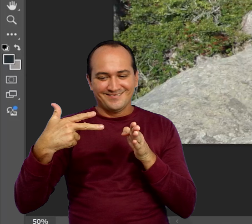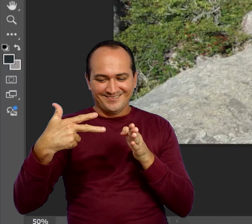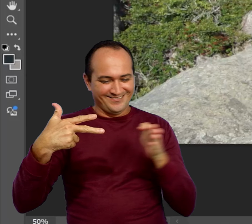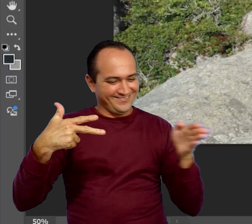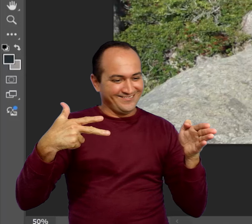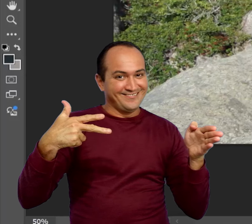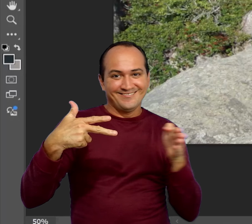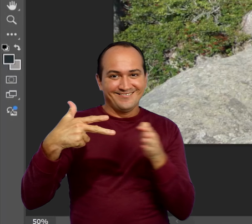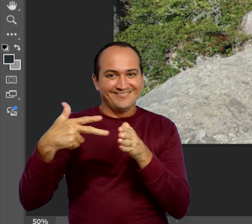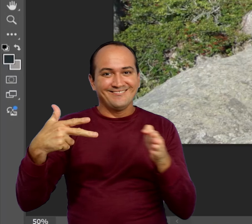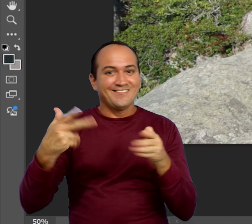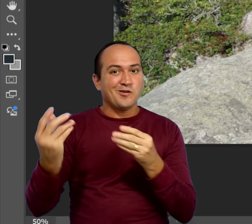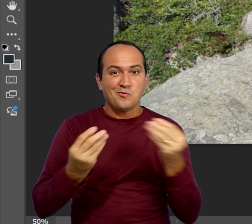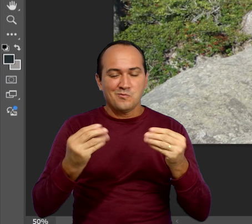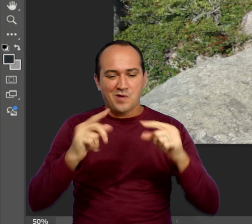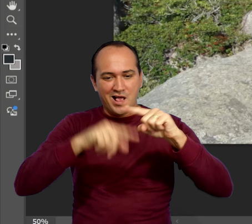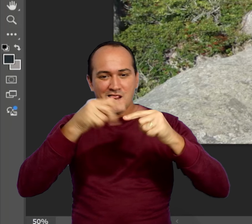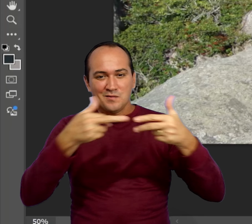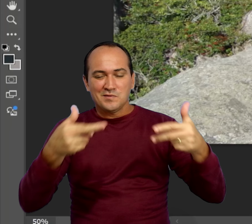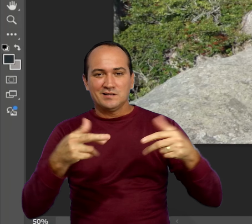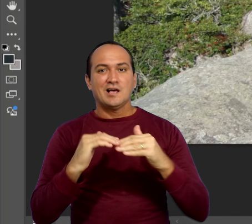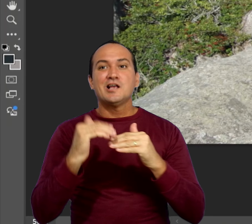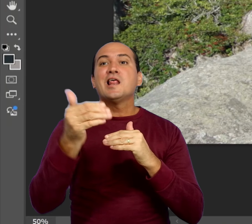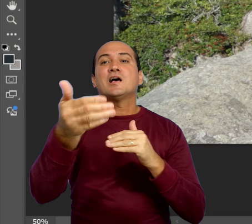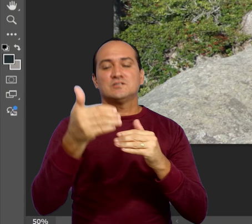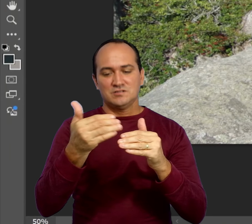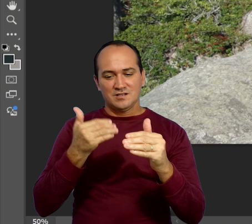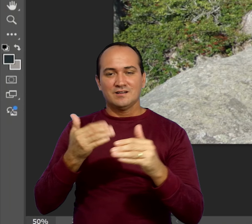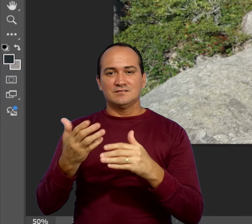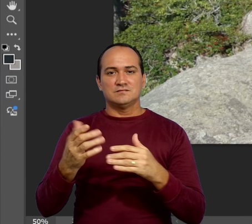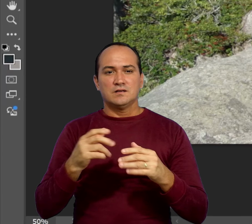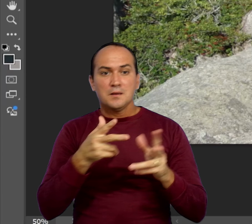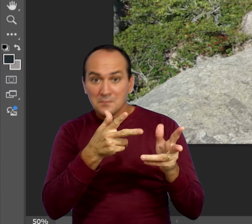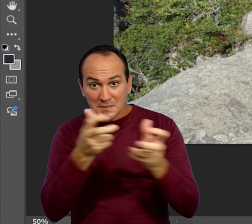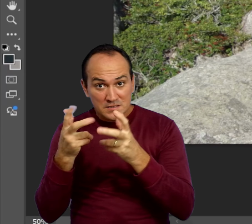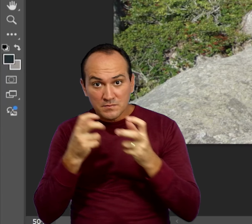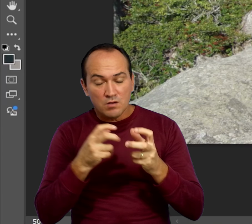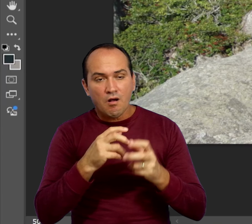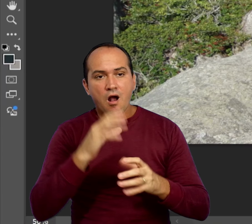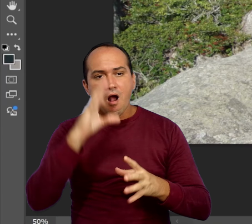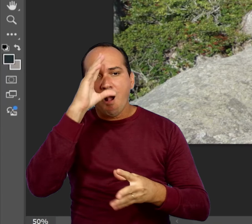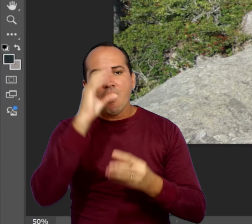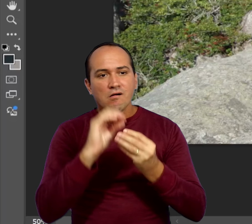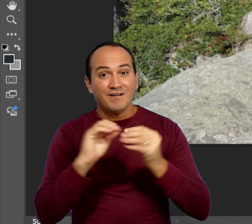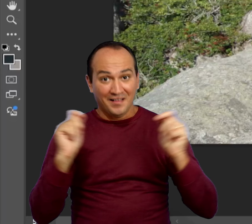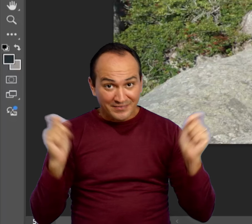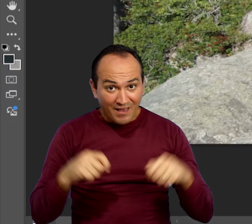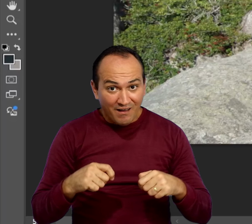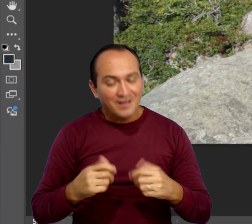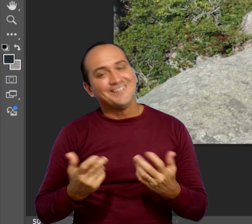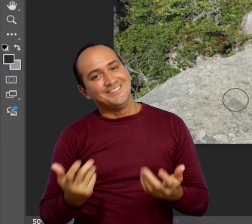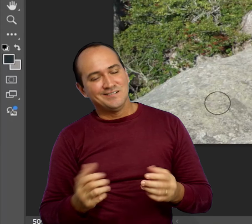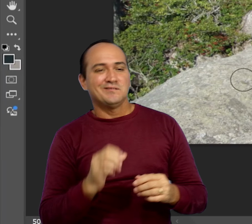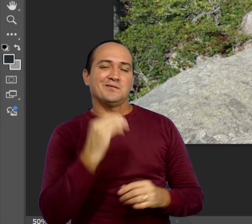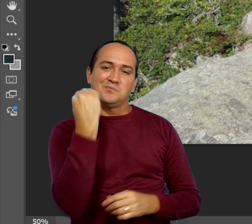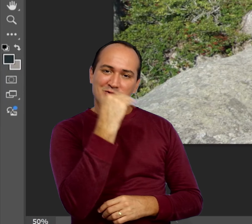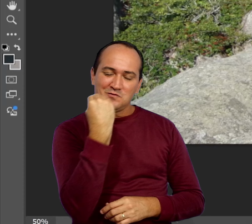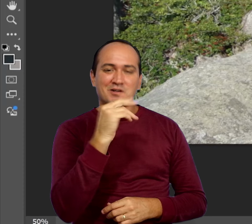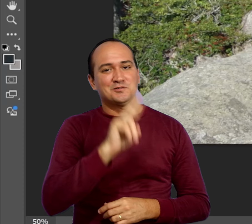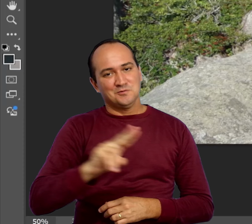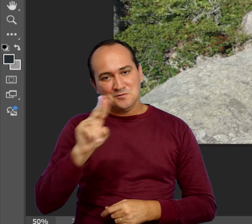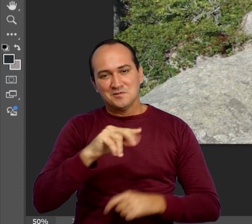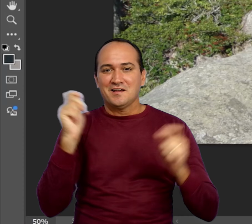plano intermediário, né, e alguns elementos que estariam num plano um pouco mais distante. Então, nessa foto aqui, a gente consegue perceber claramente isso.